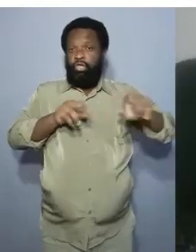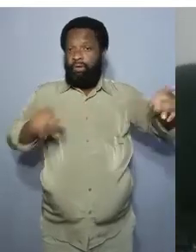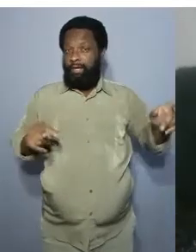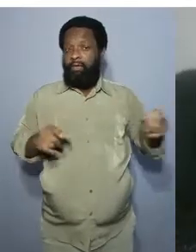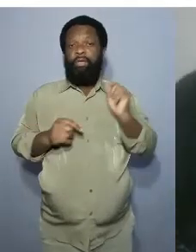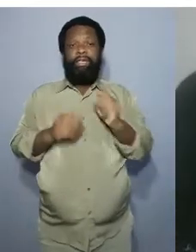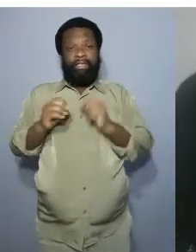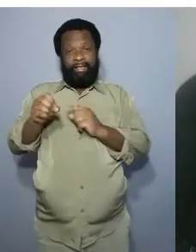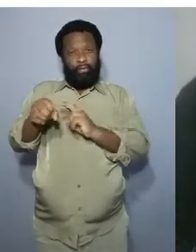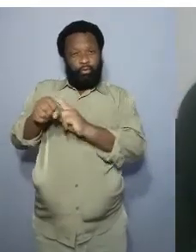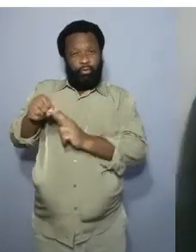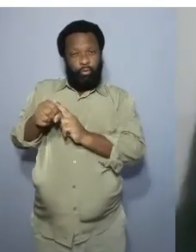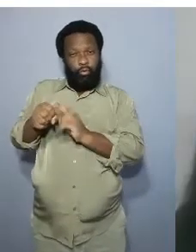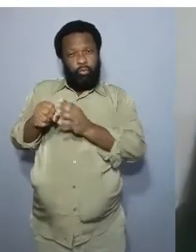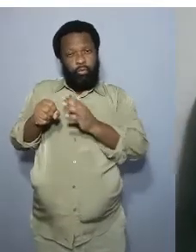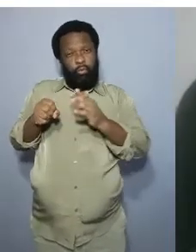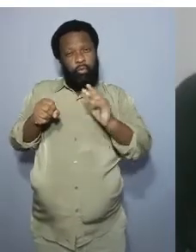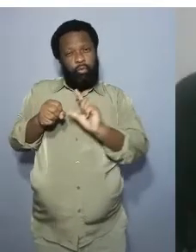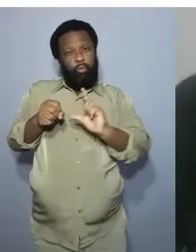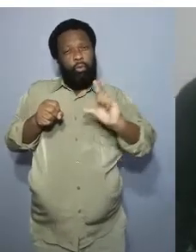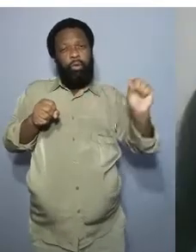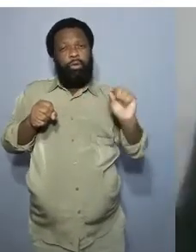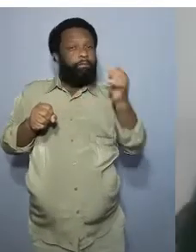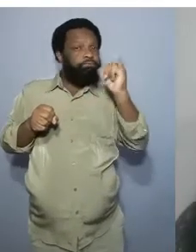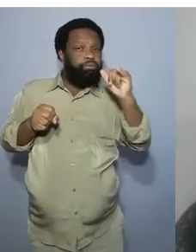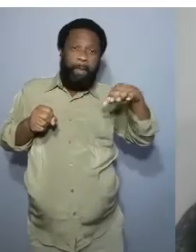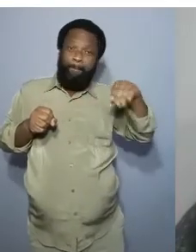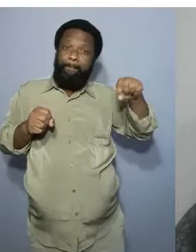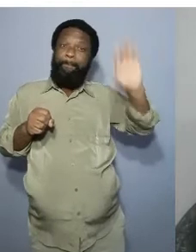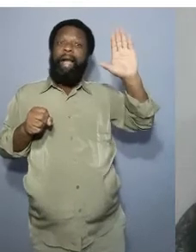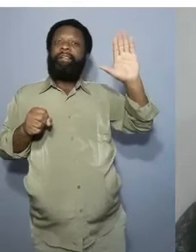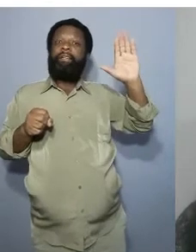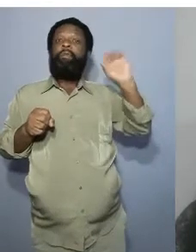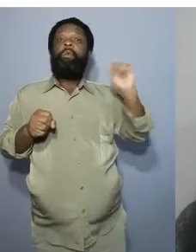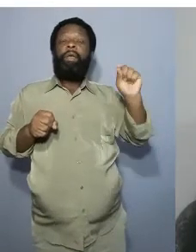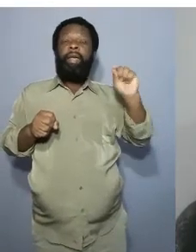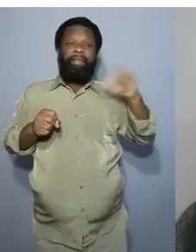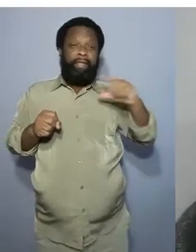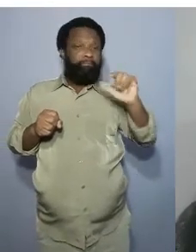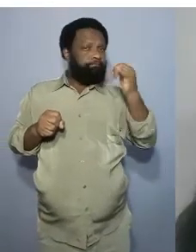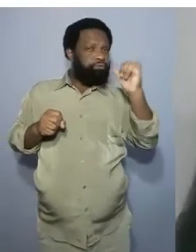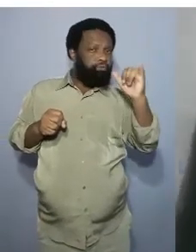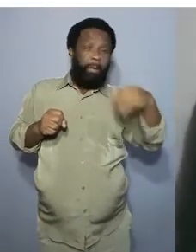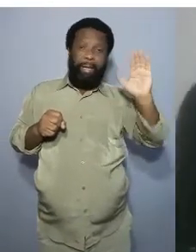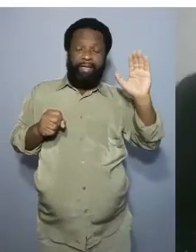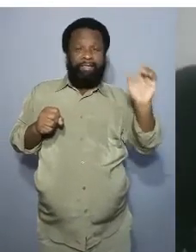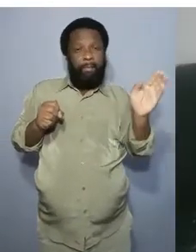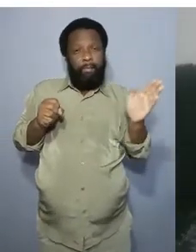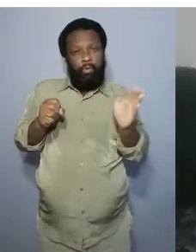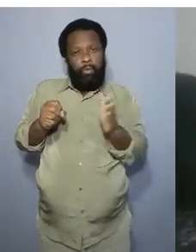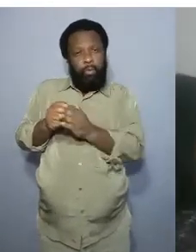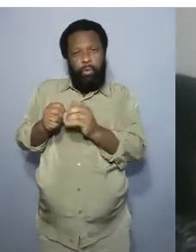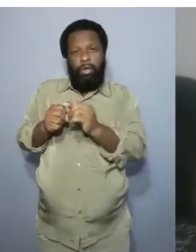seja, a camada, quanto mais afastada do núcleo, mais energética ela é, ou seja, maior energia ela tem. E